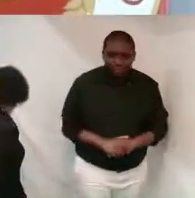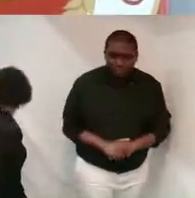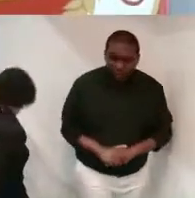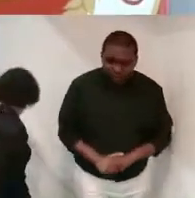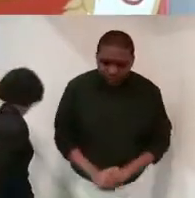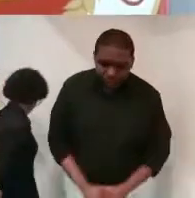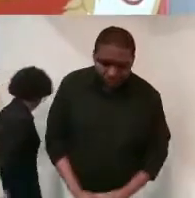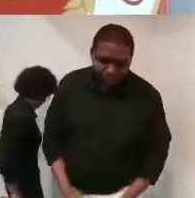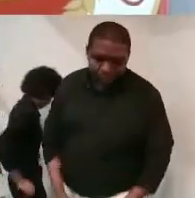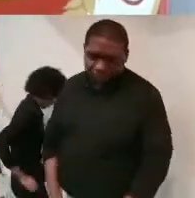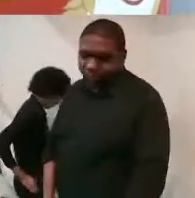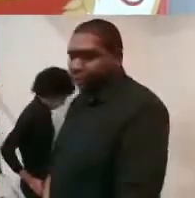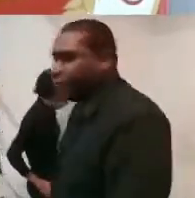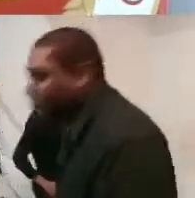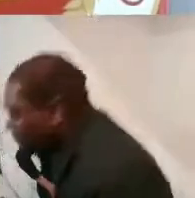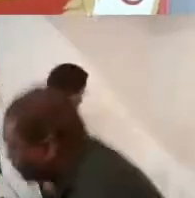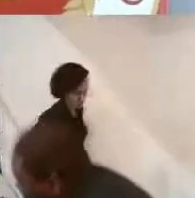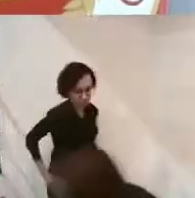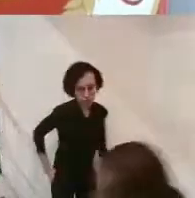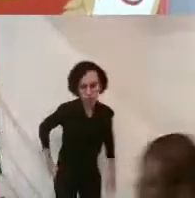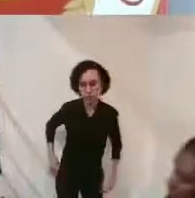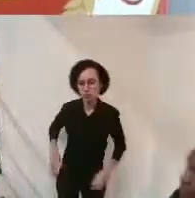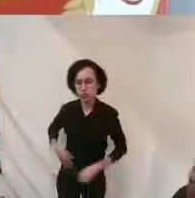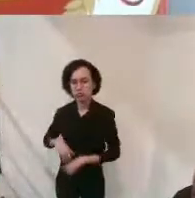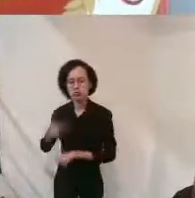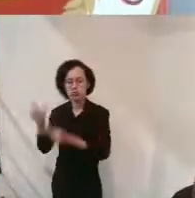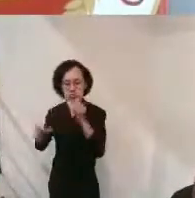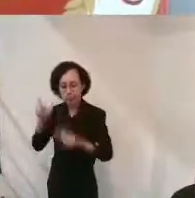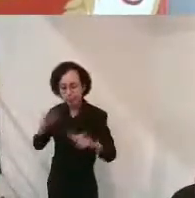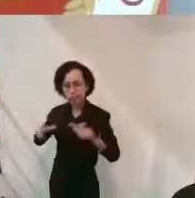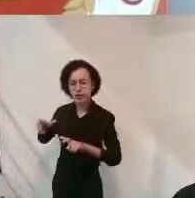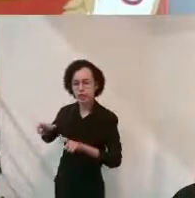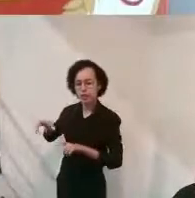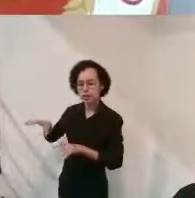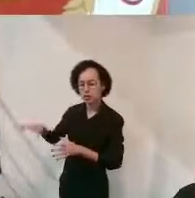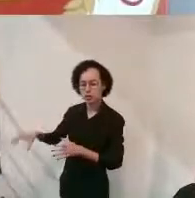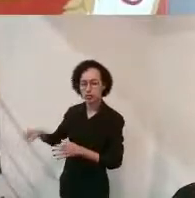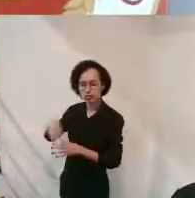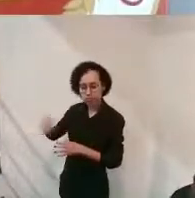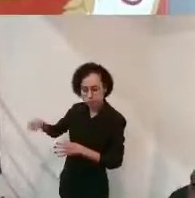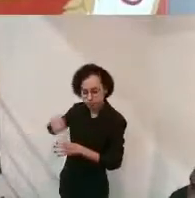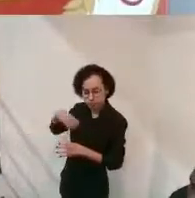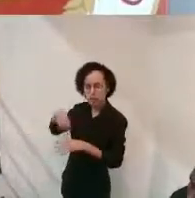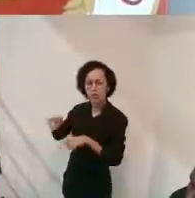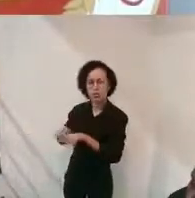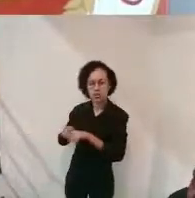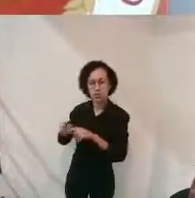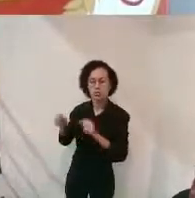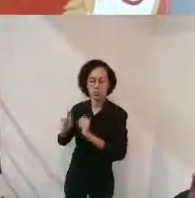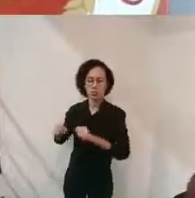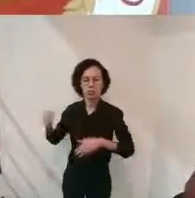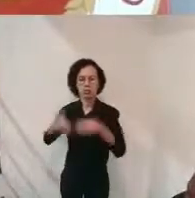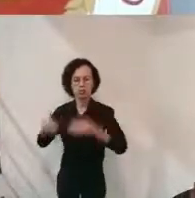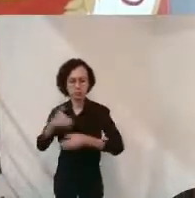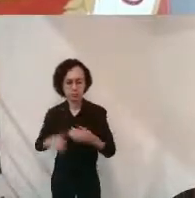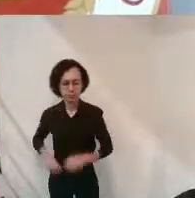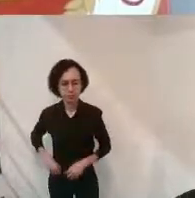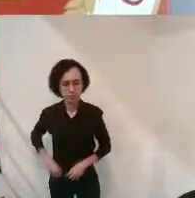o movimento de catadores pôde participar e garantir a inclusão socioeconômica, da qual nós falaremos agora.